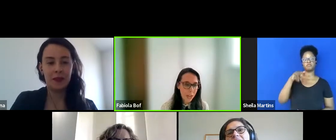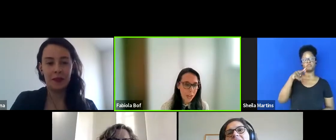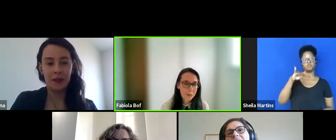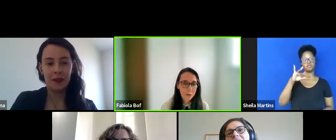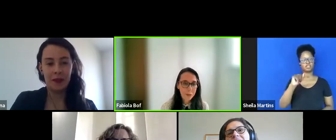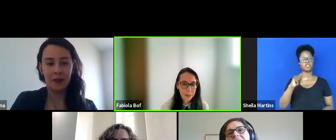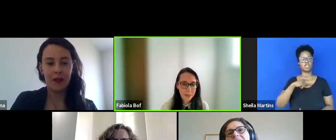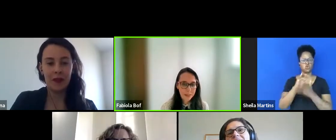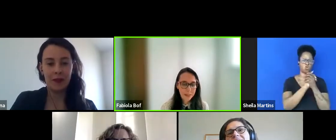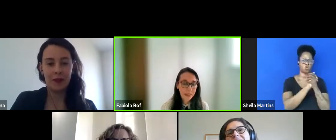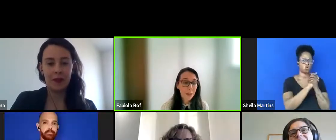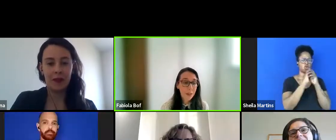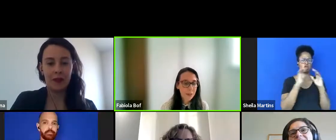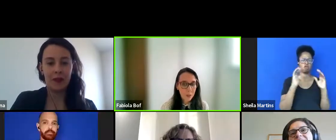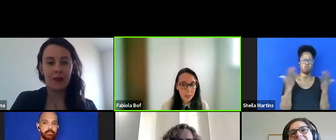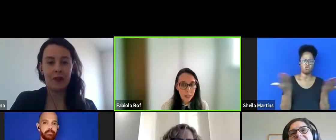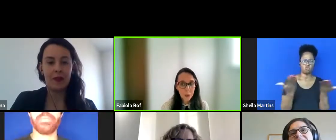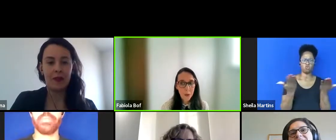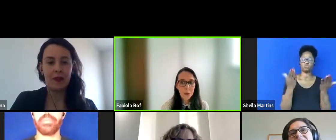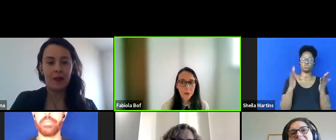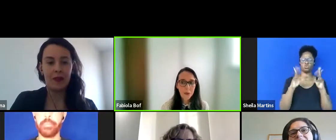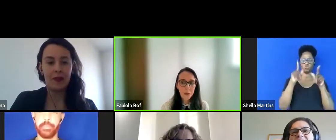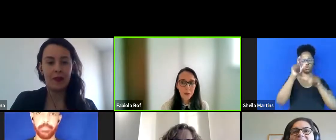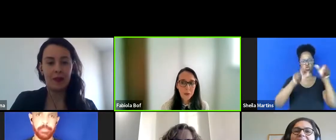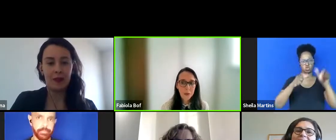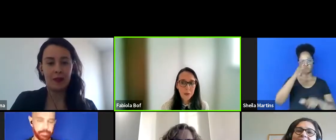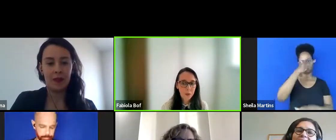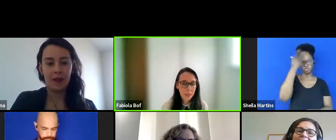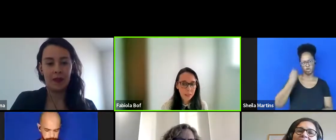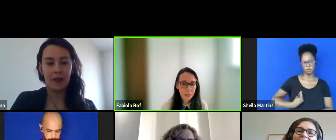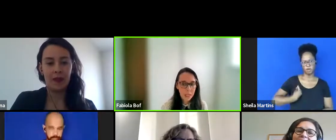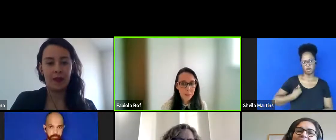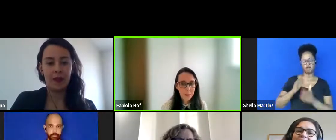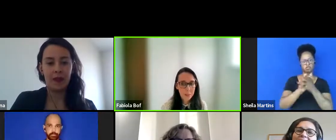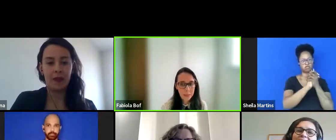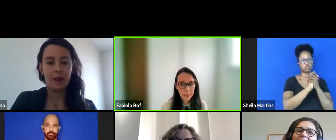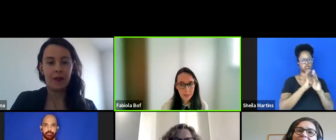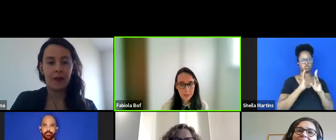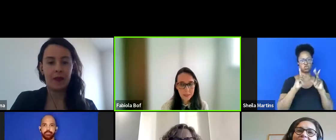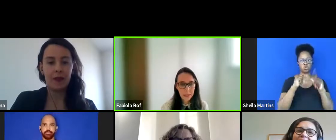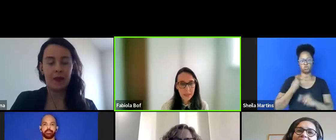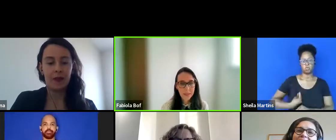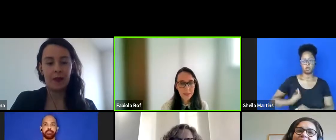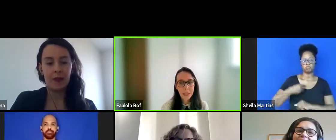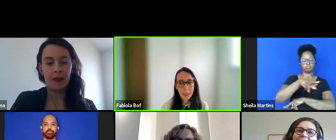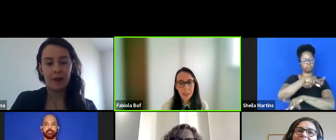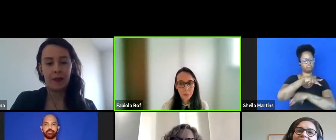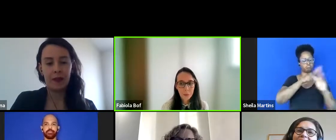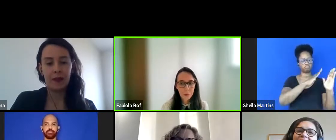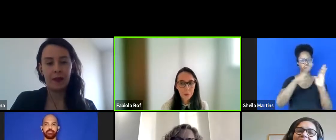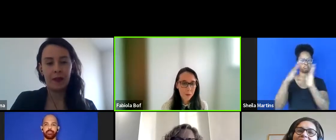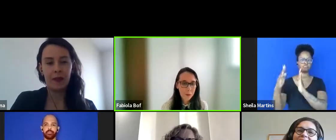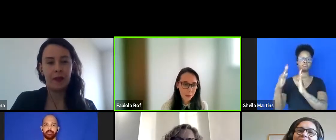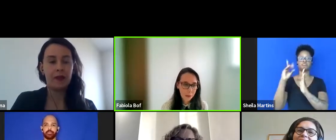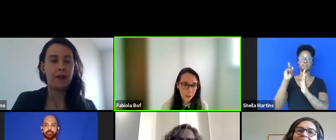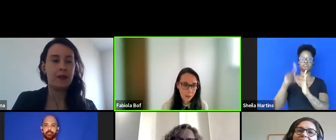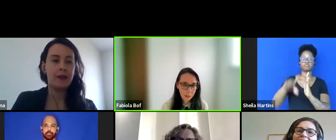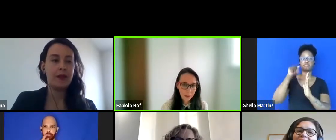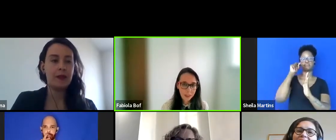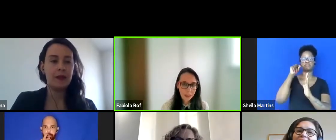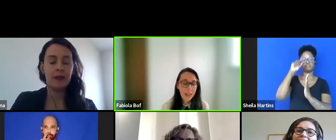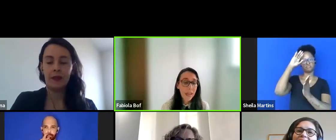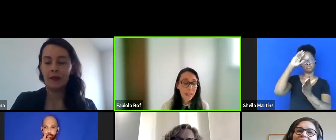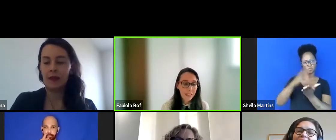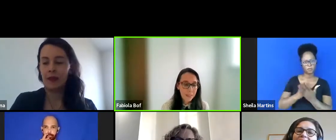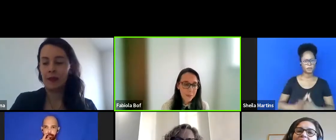os homenageados e os presentes. Eu quero saudar a todos os envolvidos nas diferentes etapas para a seleção das teses e do professor que hoje são